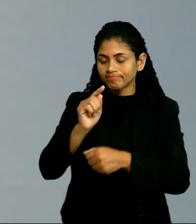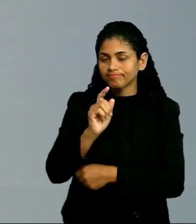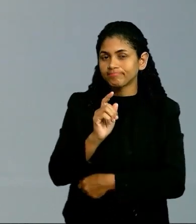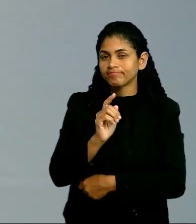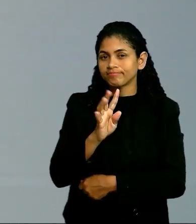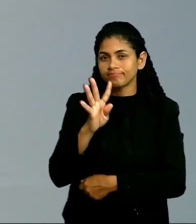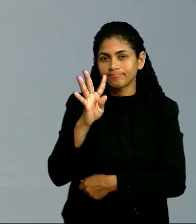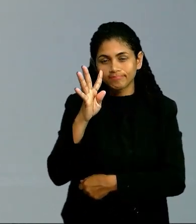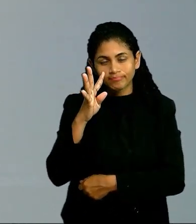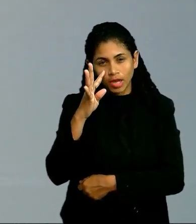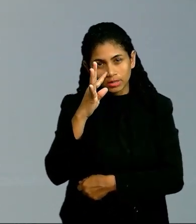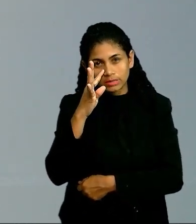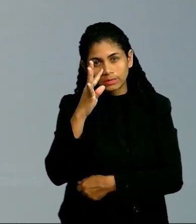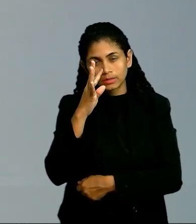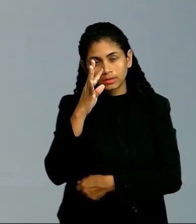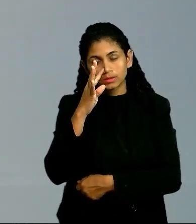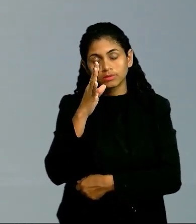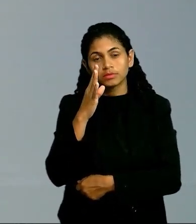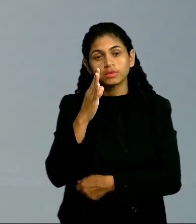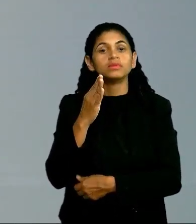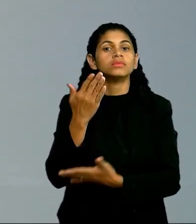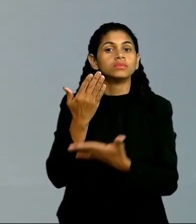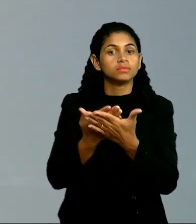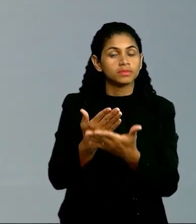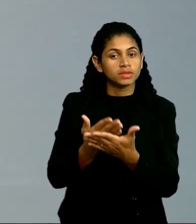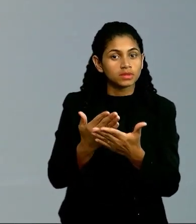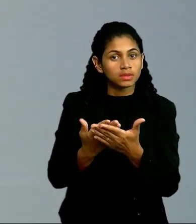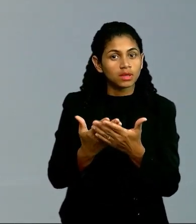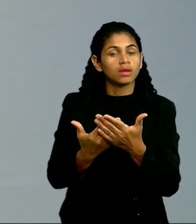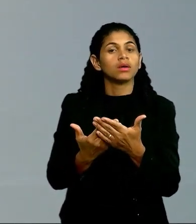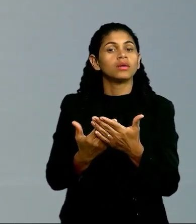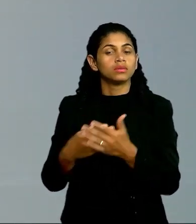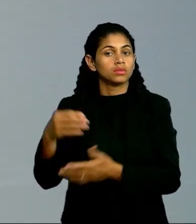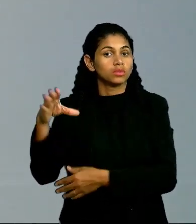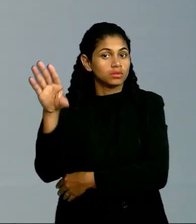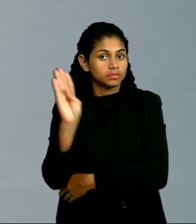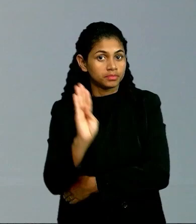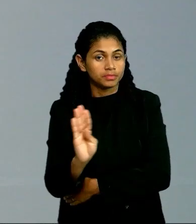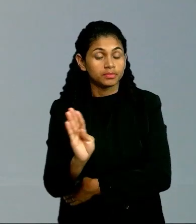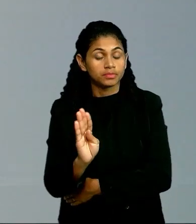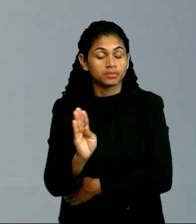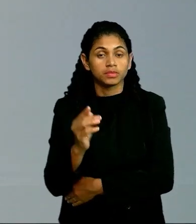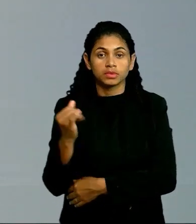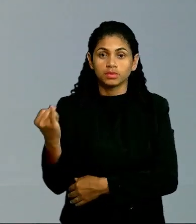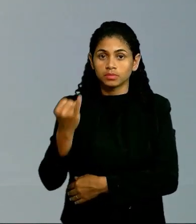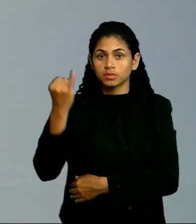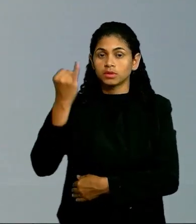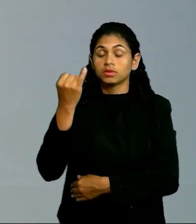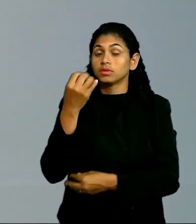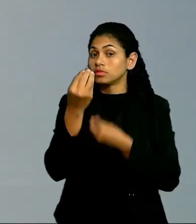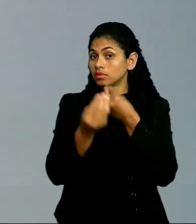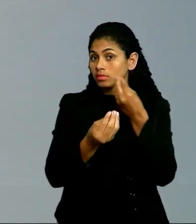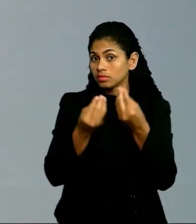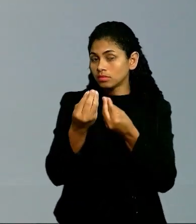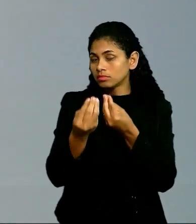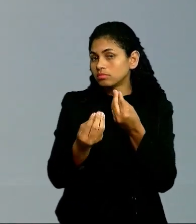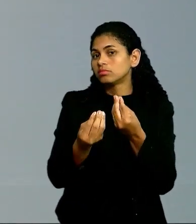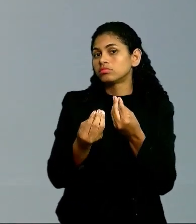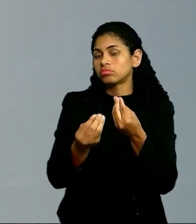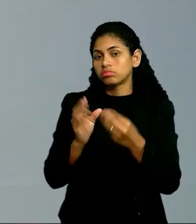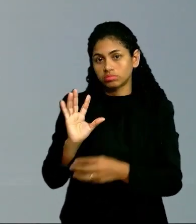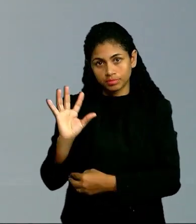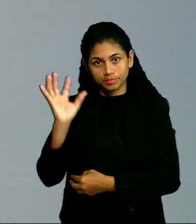podem acompanhar nas aulas de biologia, mas é importante dar uma verificada como que esse ciclo funciona. Na tela nós temos o